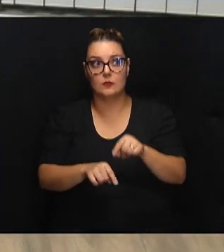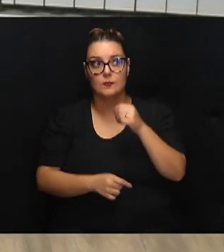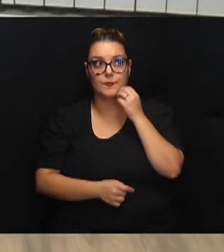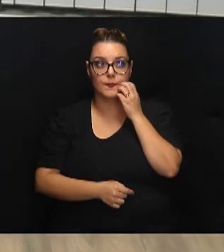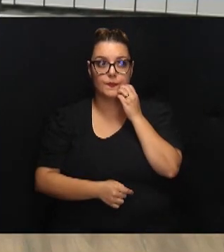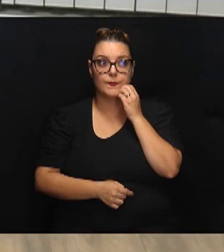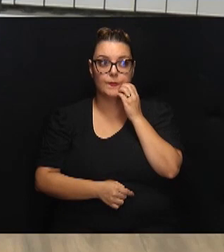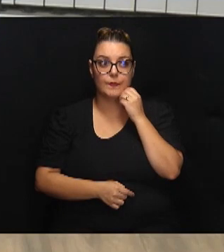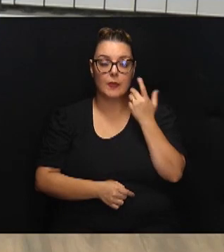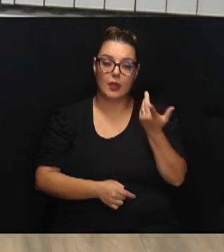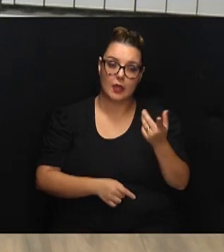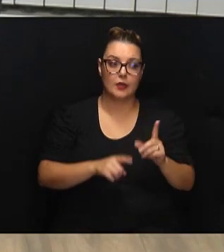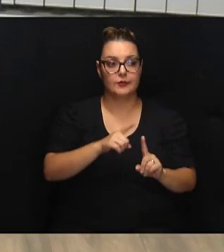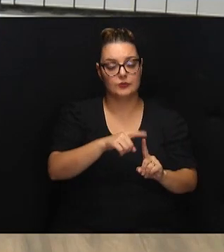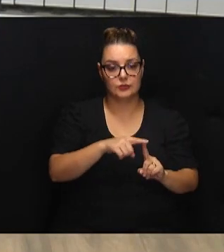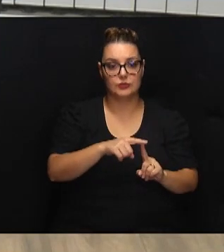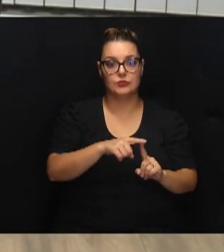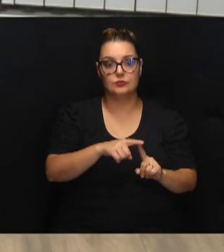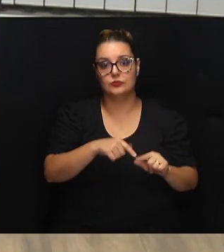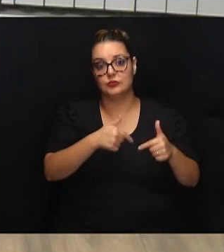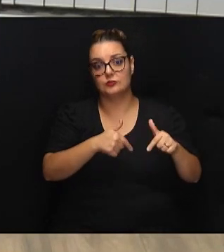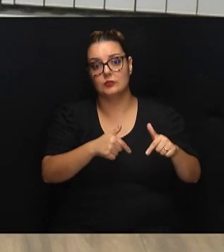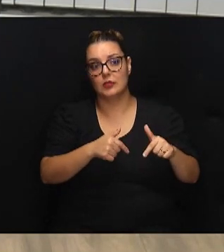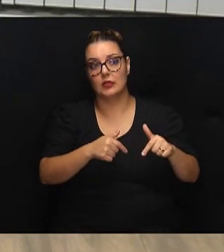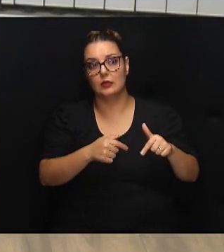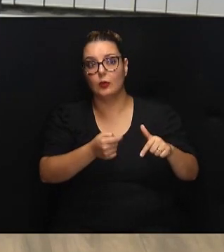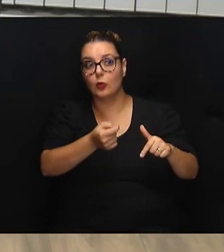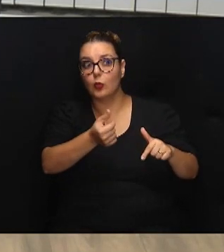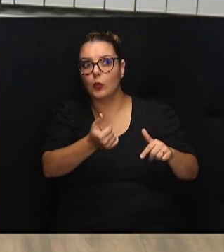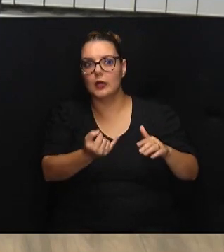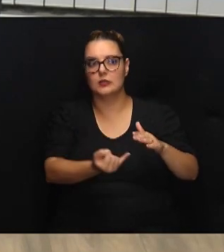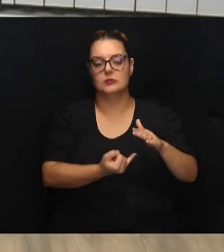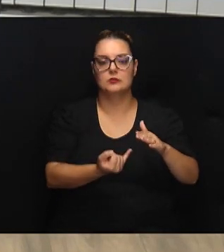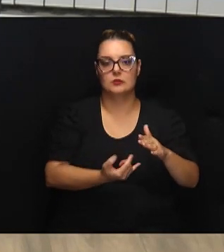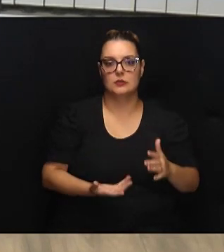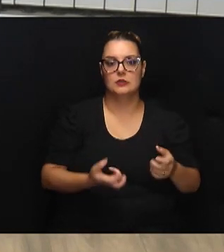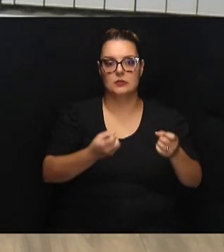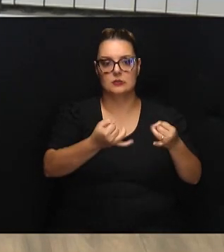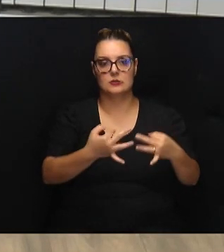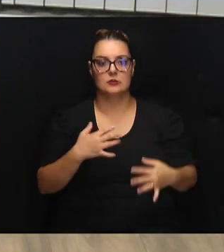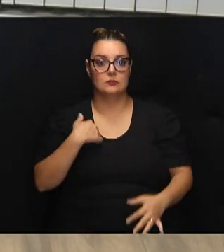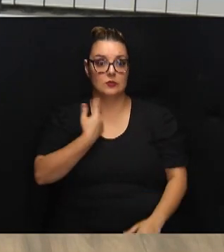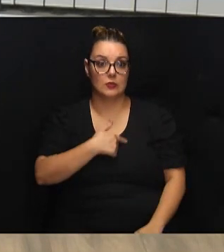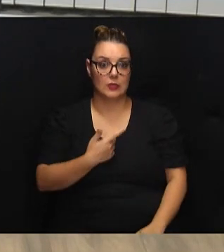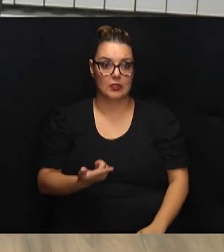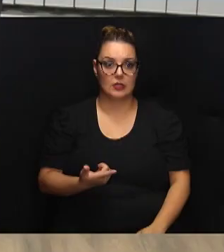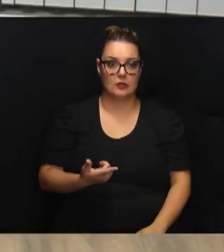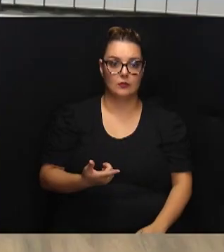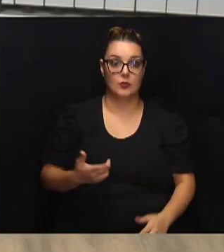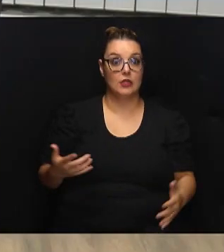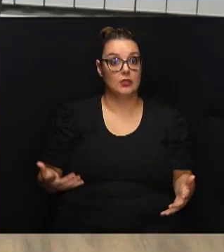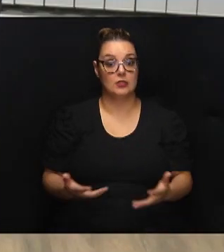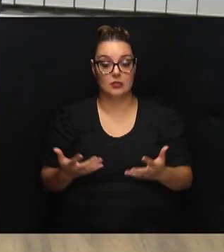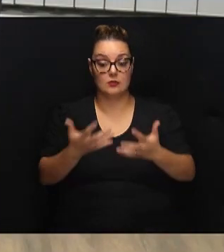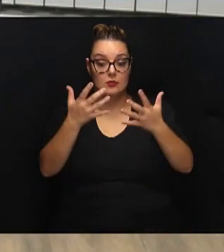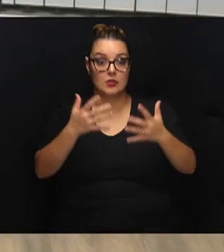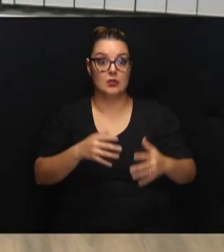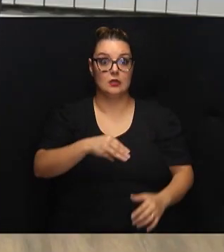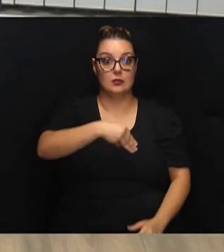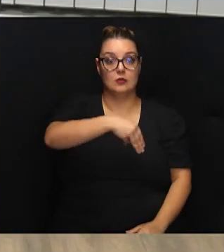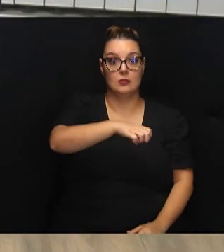é um tipo de trabalho informal, eu gostaria que você explicasse para a gente, porque assim, existe tanto incentivo para você ser um